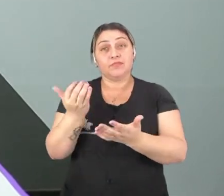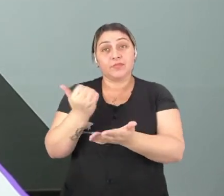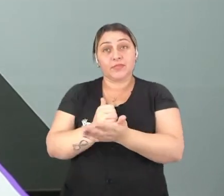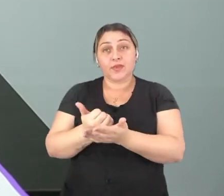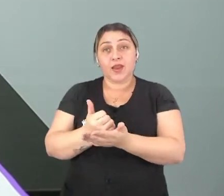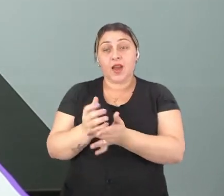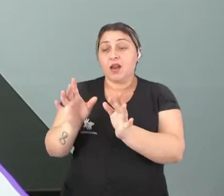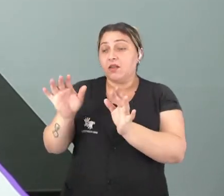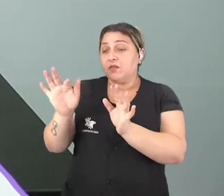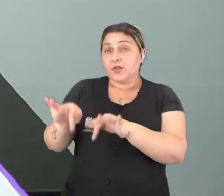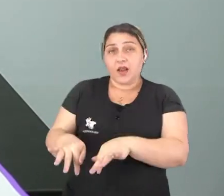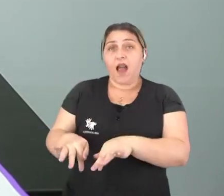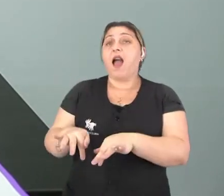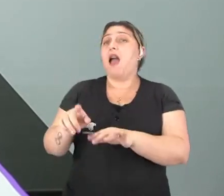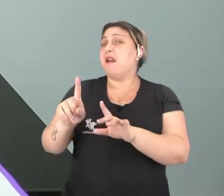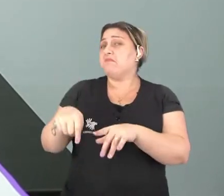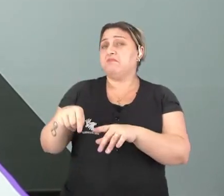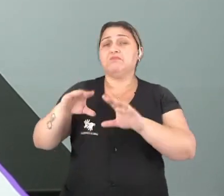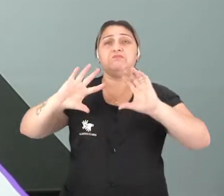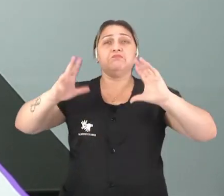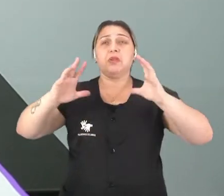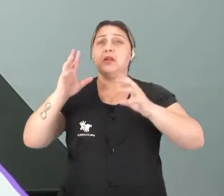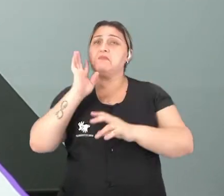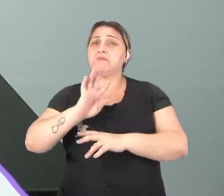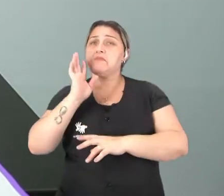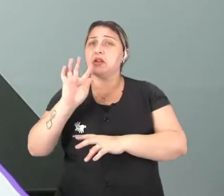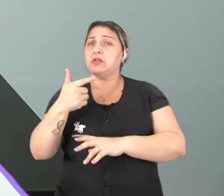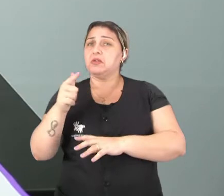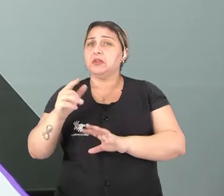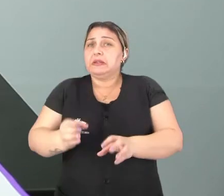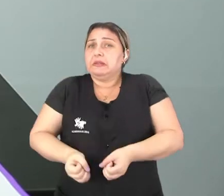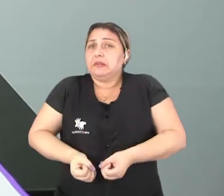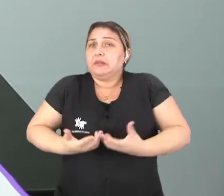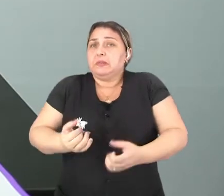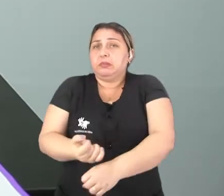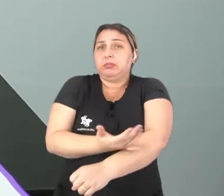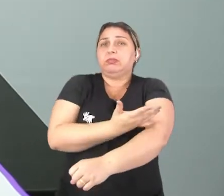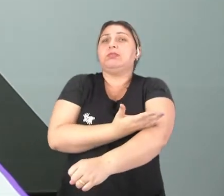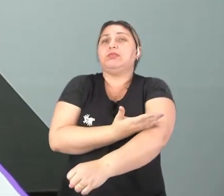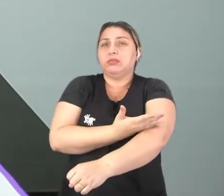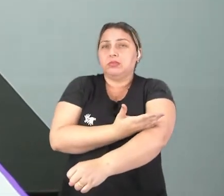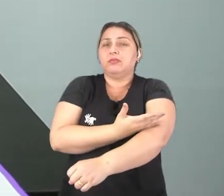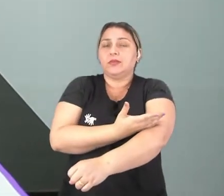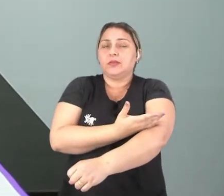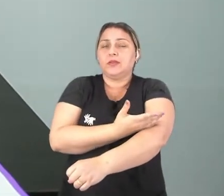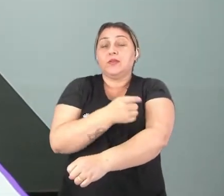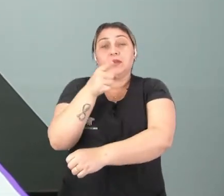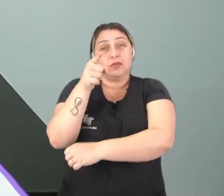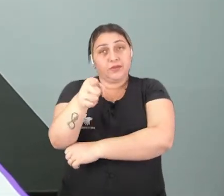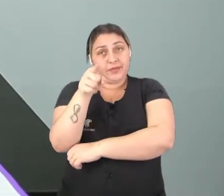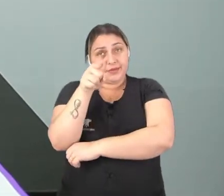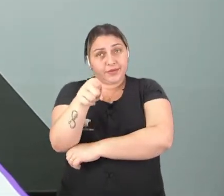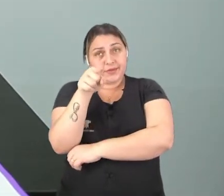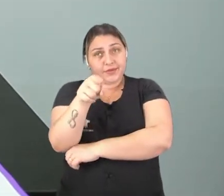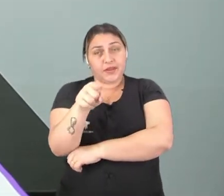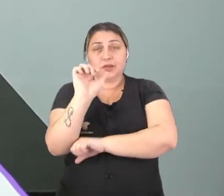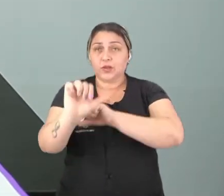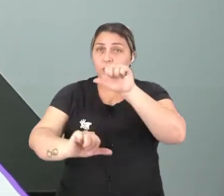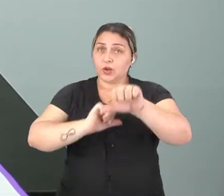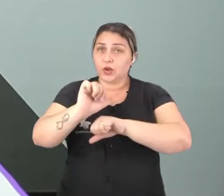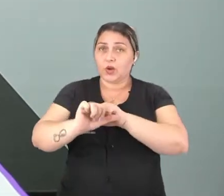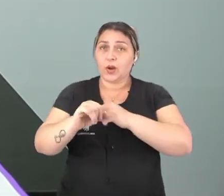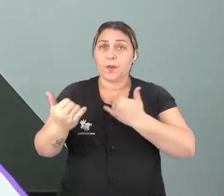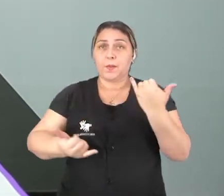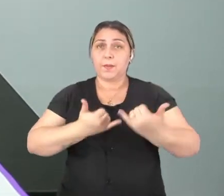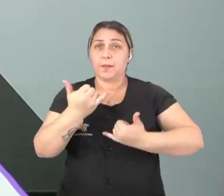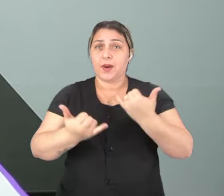final, é uma bola, tá, legal. Não teve entusiasmo, né? Quantas vezes, né, você troca um